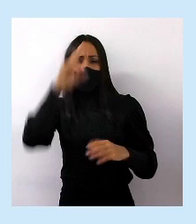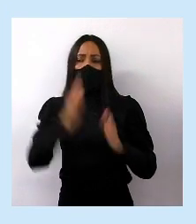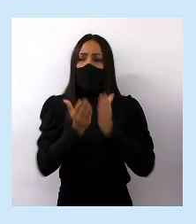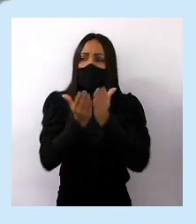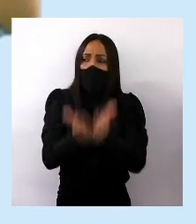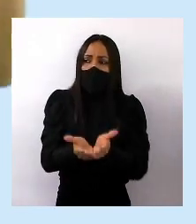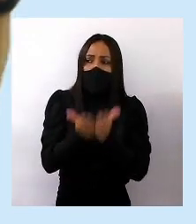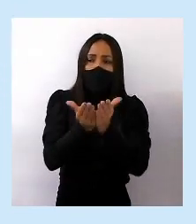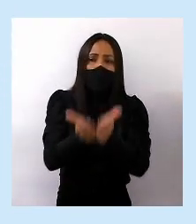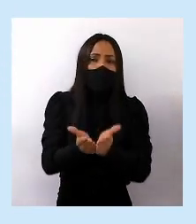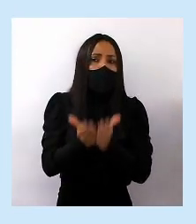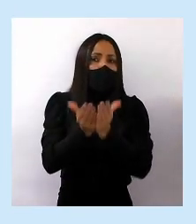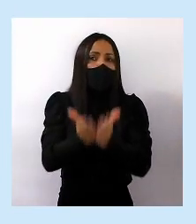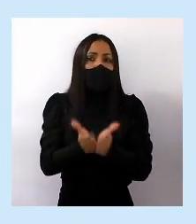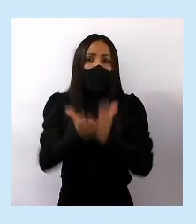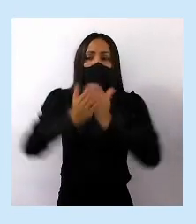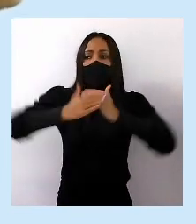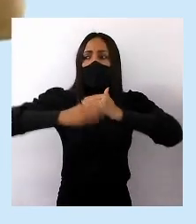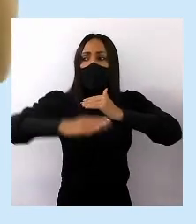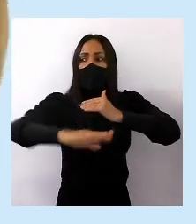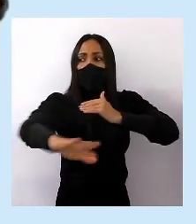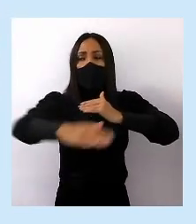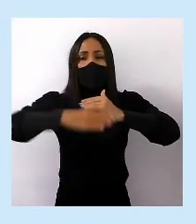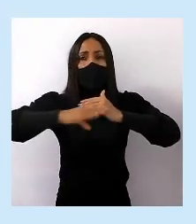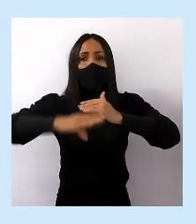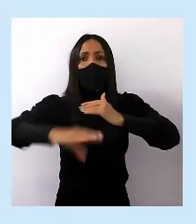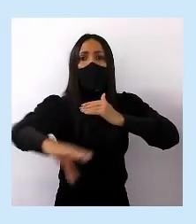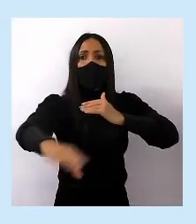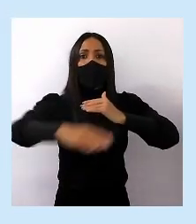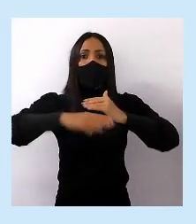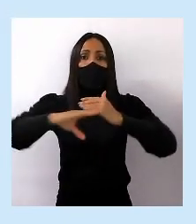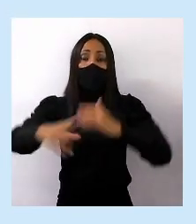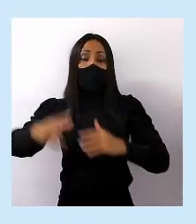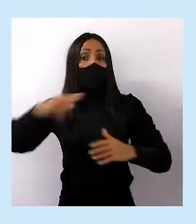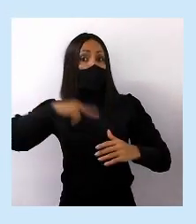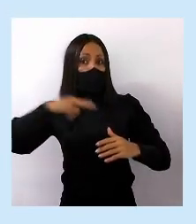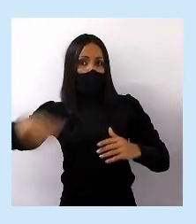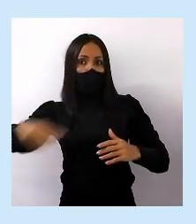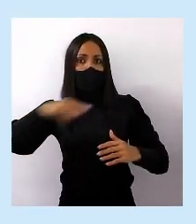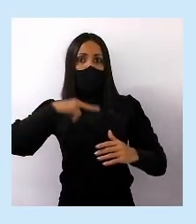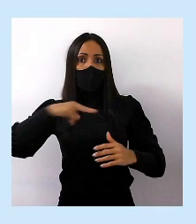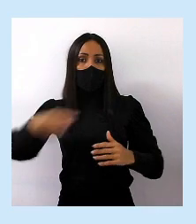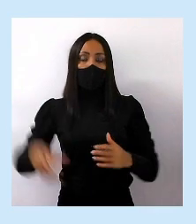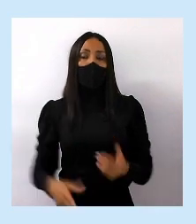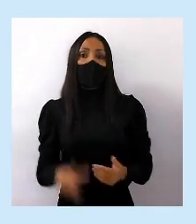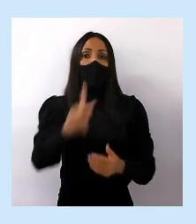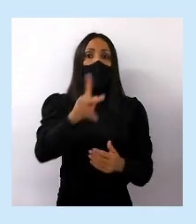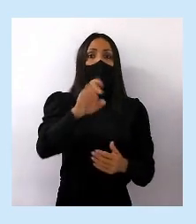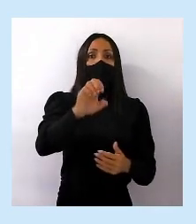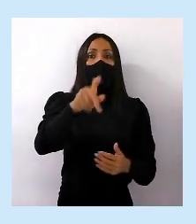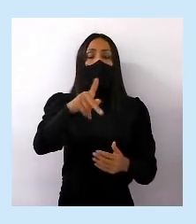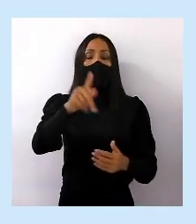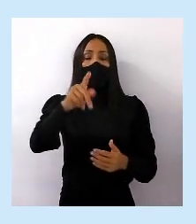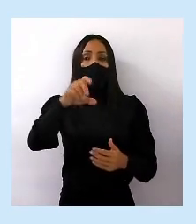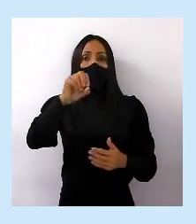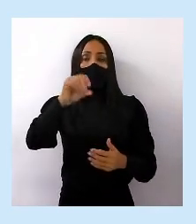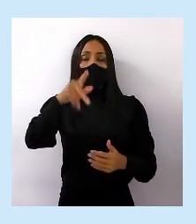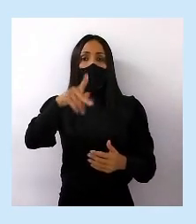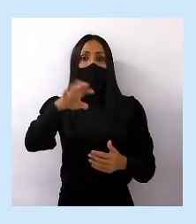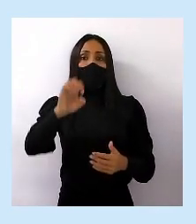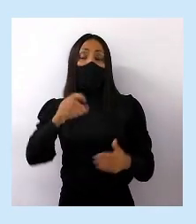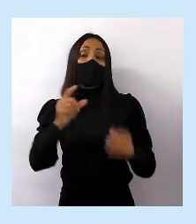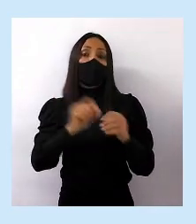navegantes que conquistaram os mares, né? Os nossos queridos irmãos portugueses. A epopeia faz com que a